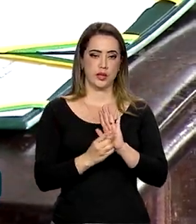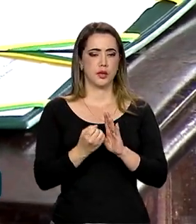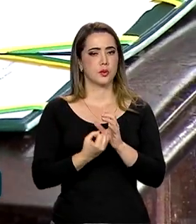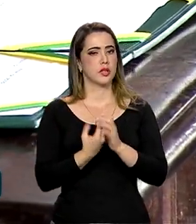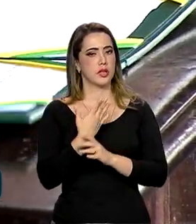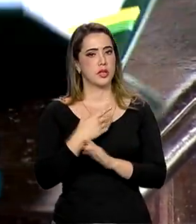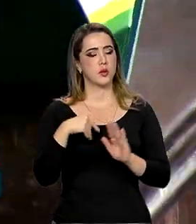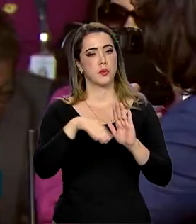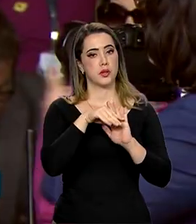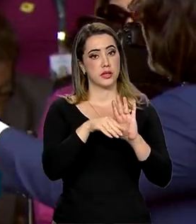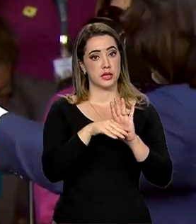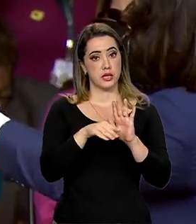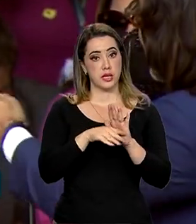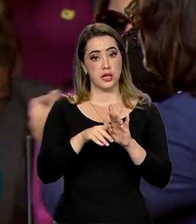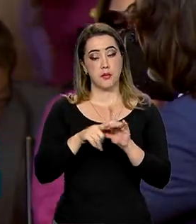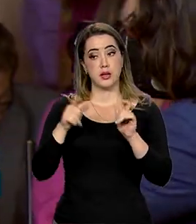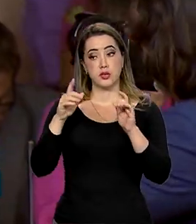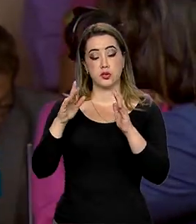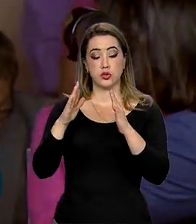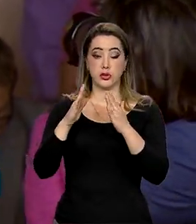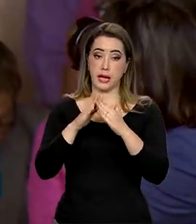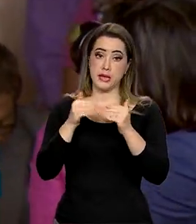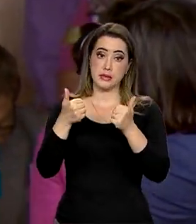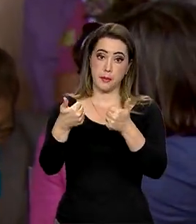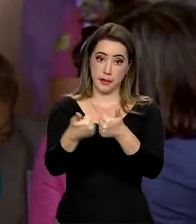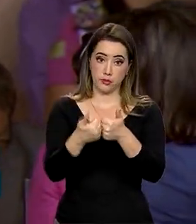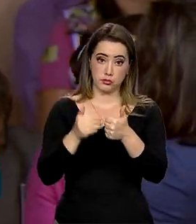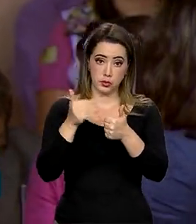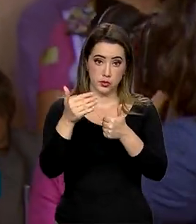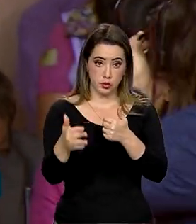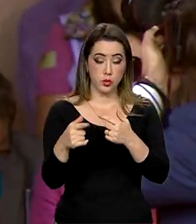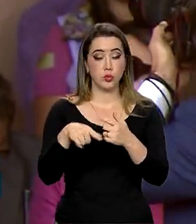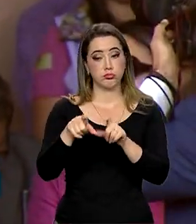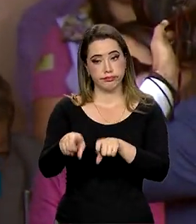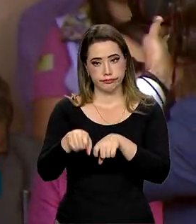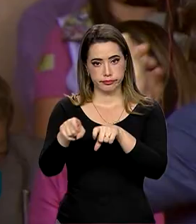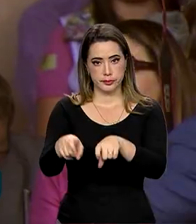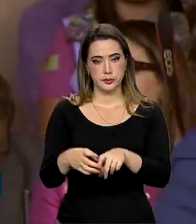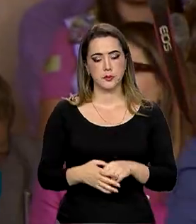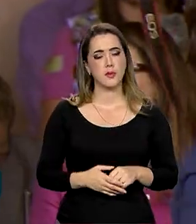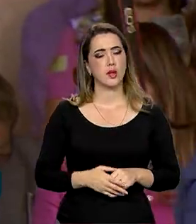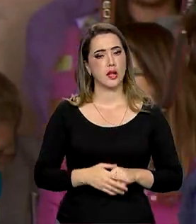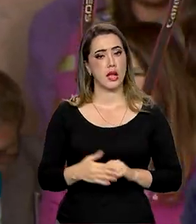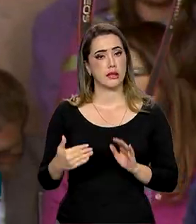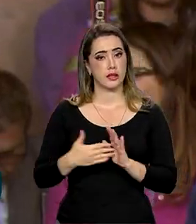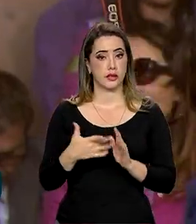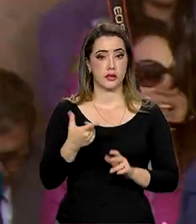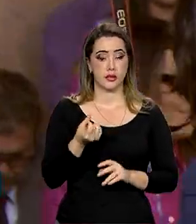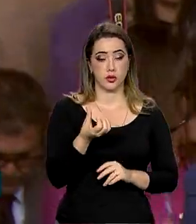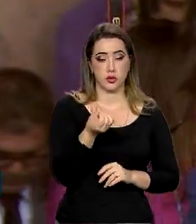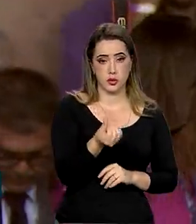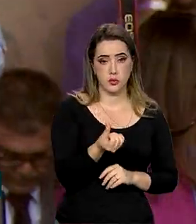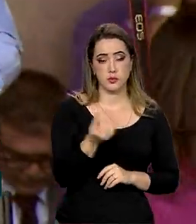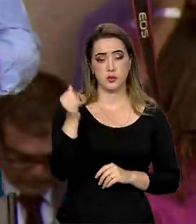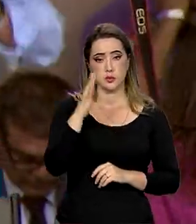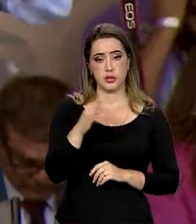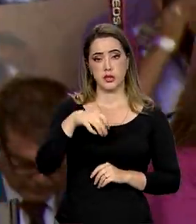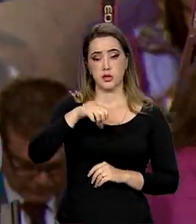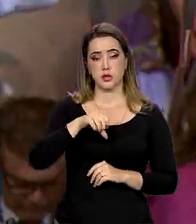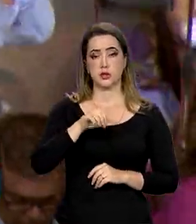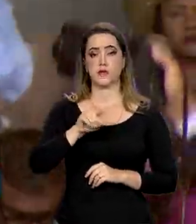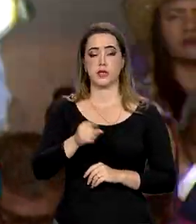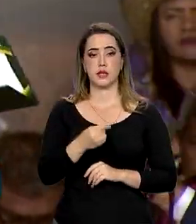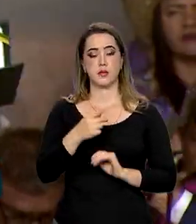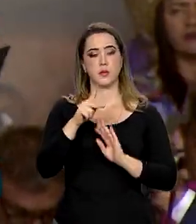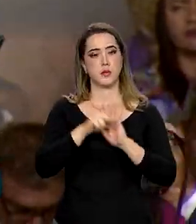Programa de Quintais Produtivos. Até 2026, o Brasil deverá ter 90 mil projetos agrícolas nas mãos de